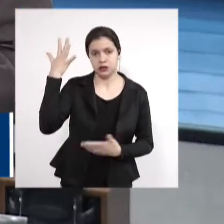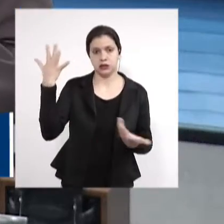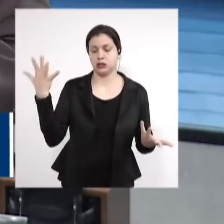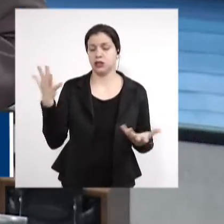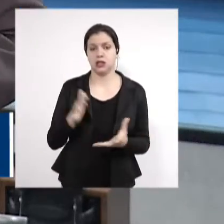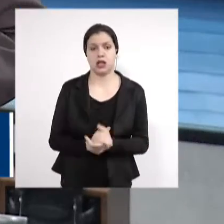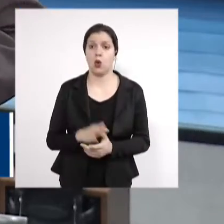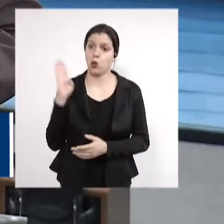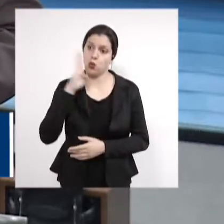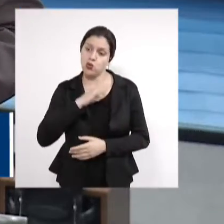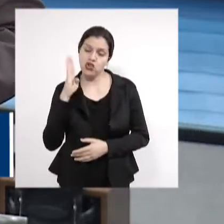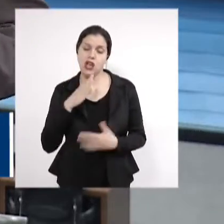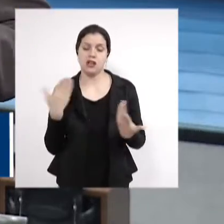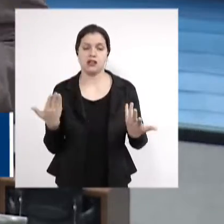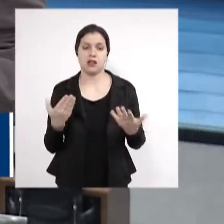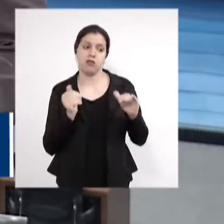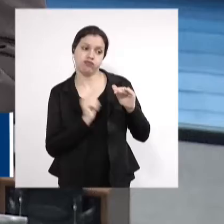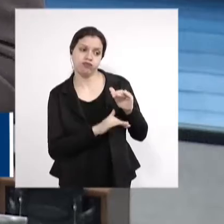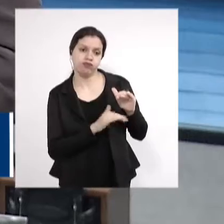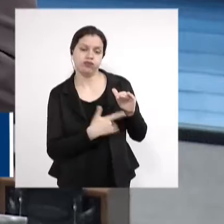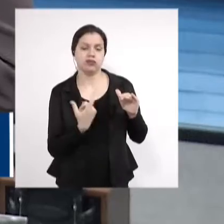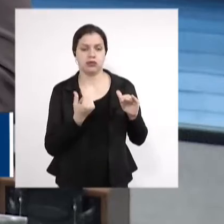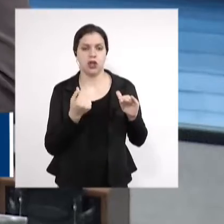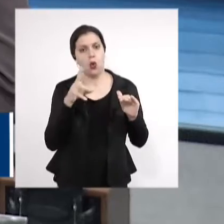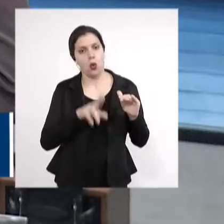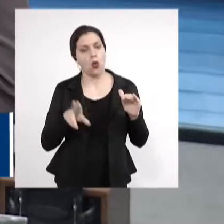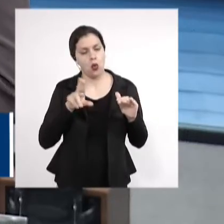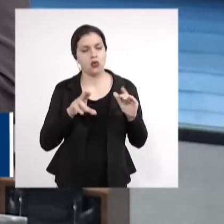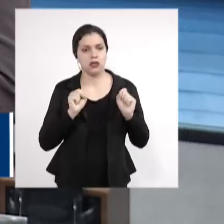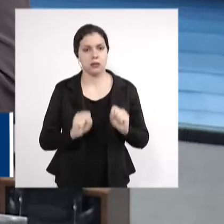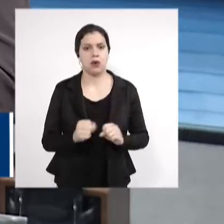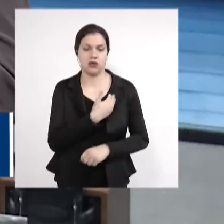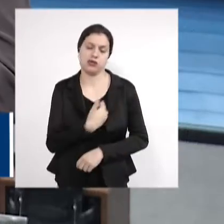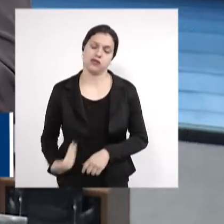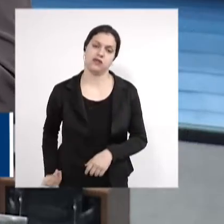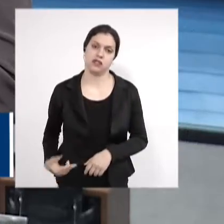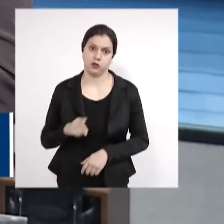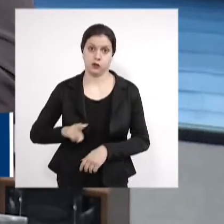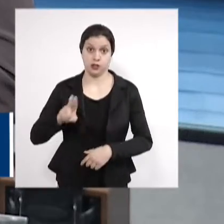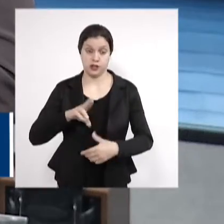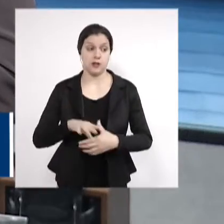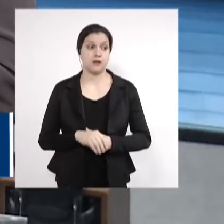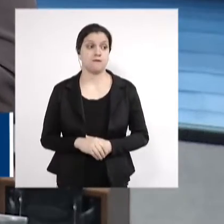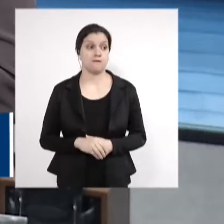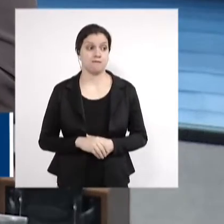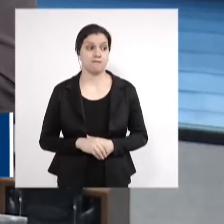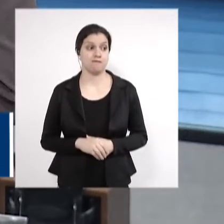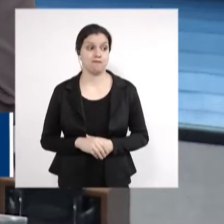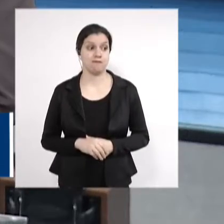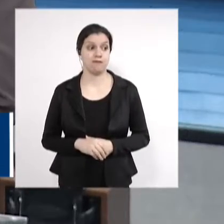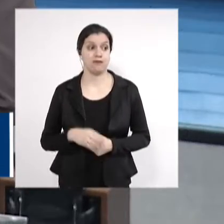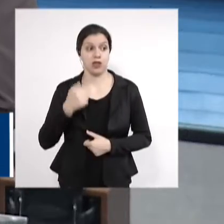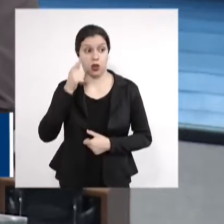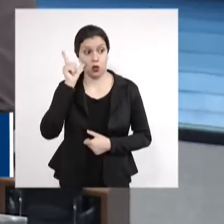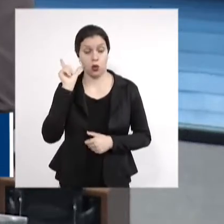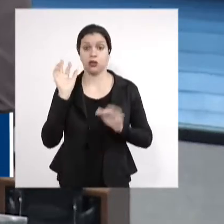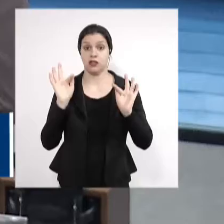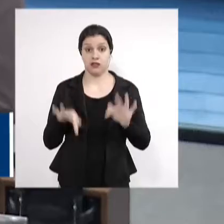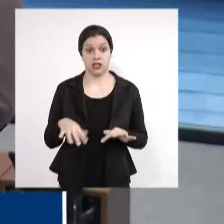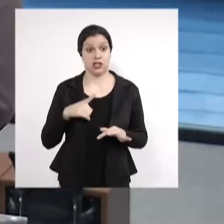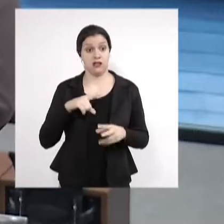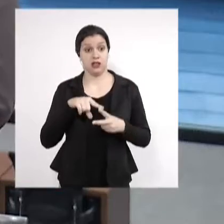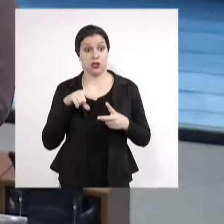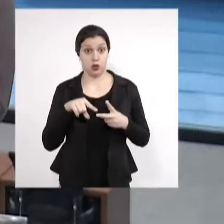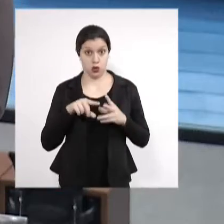né, algum gasto emergencial, que esse dinheiro vai poder ser utilizado pelo governo. Então é isso, a gente fecha a pauta de ontem, foram esses